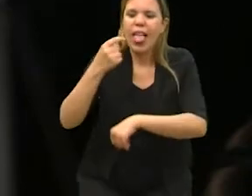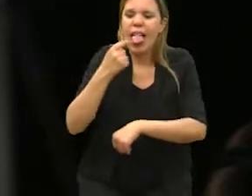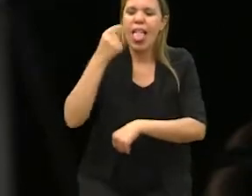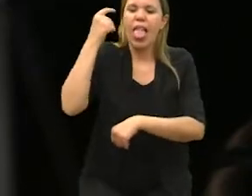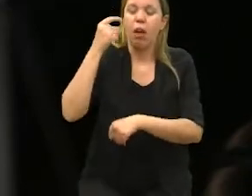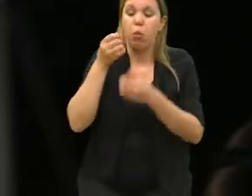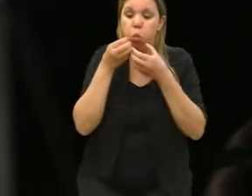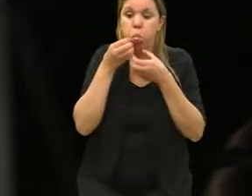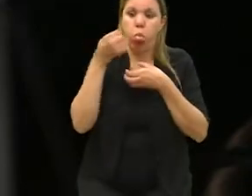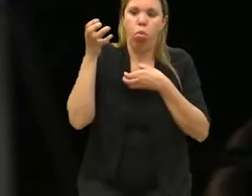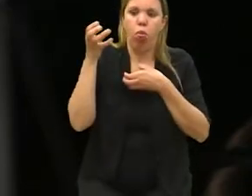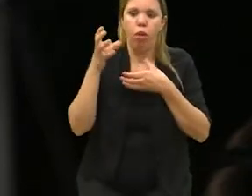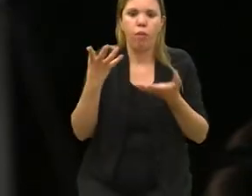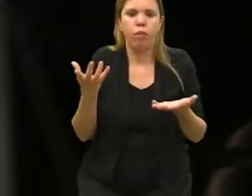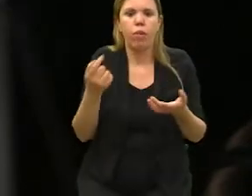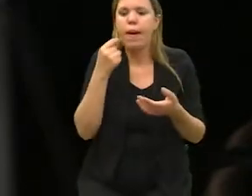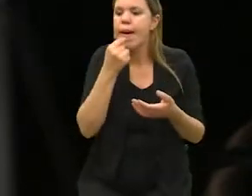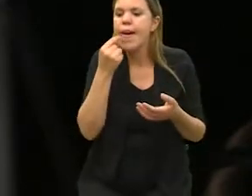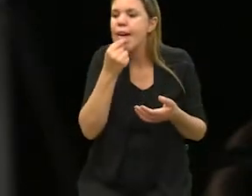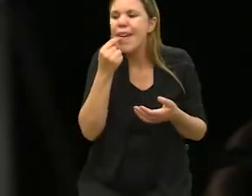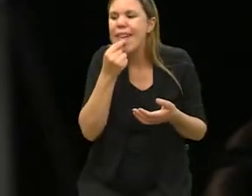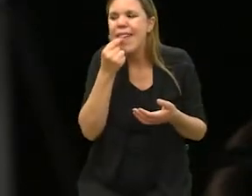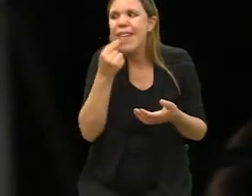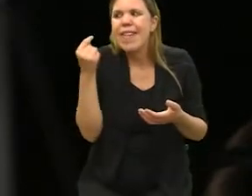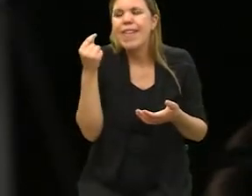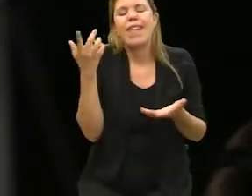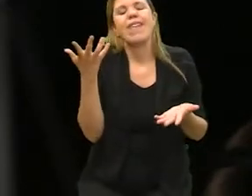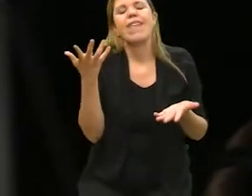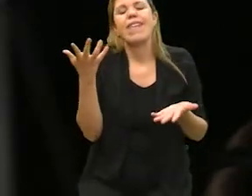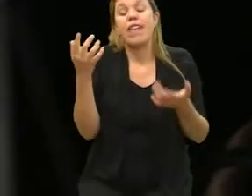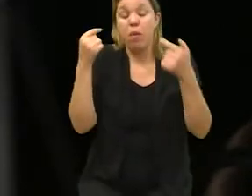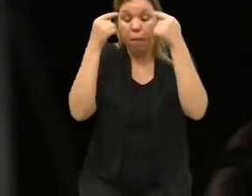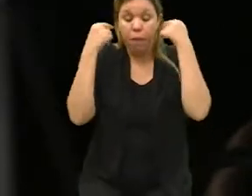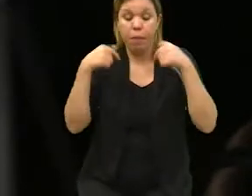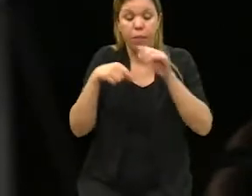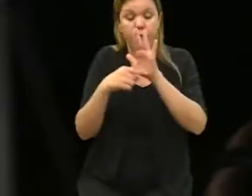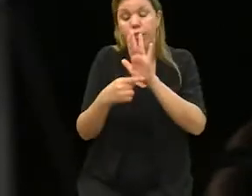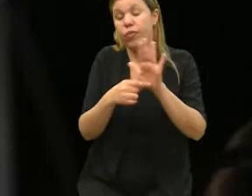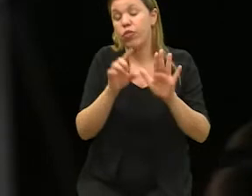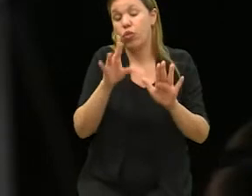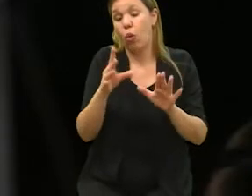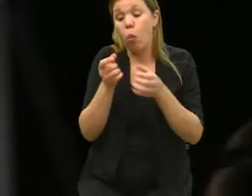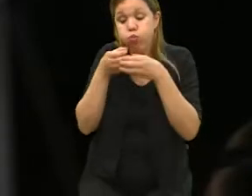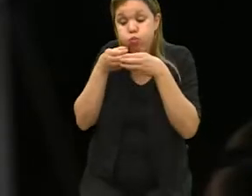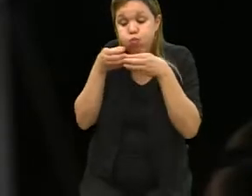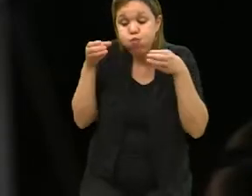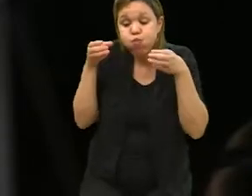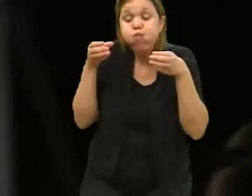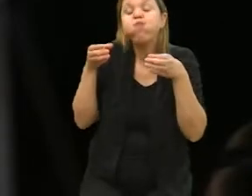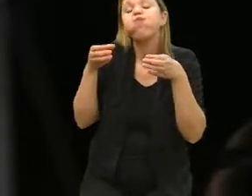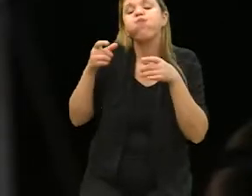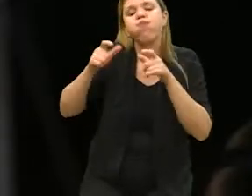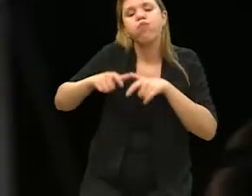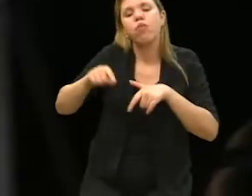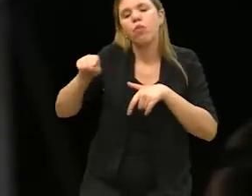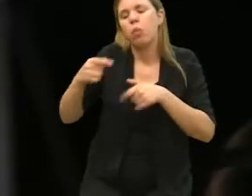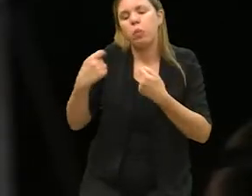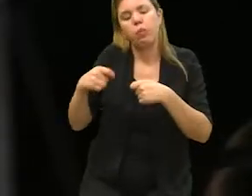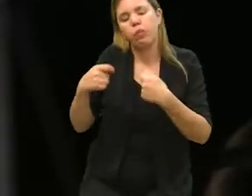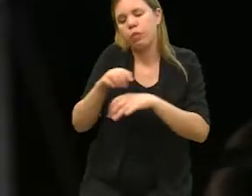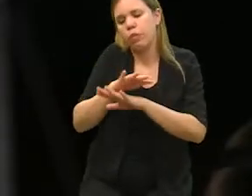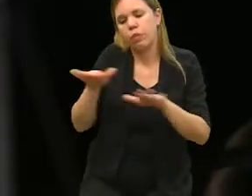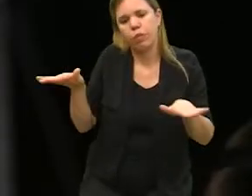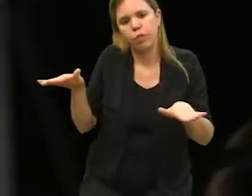na língua, levar uma picada na boca, na trufa. E isso vai apenas ficar um inchaço, uma dor local. Não